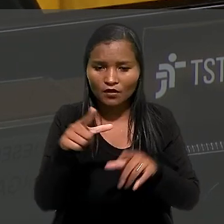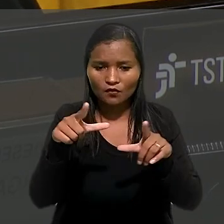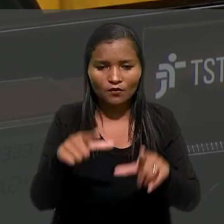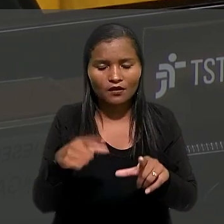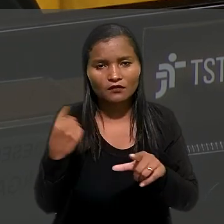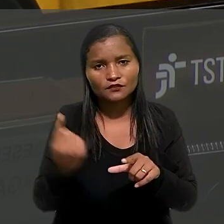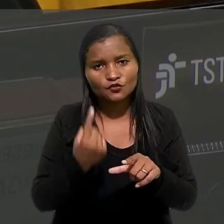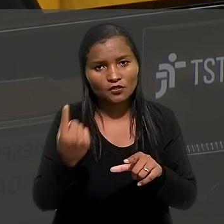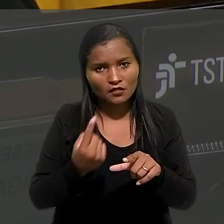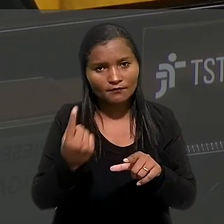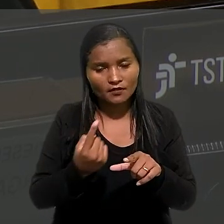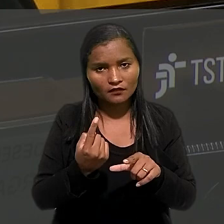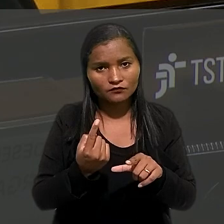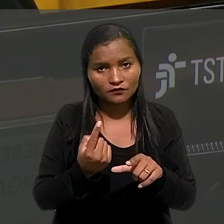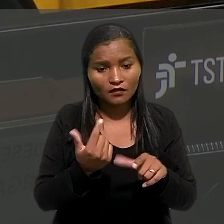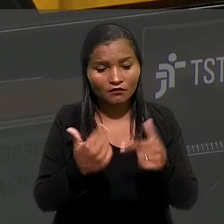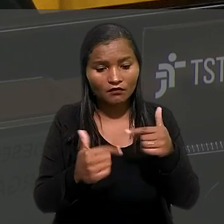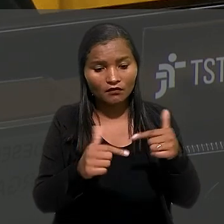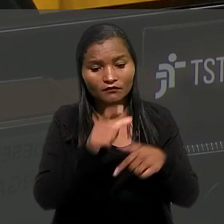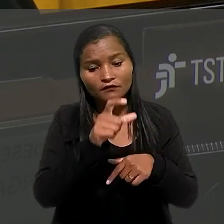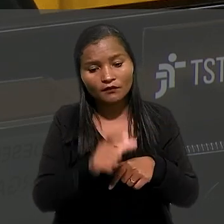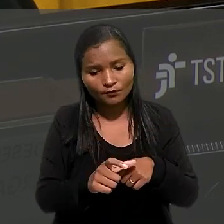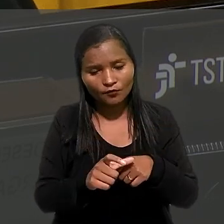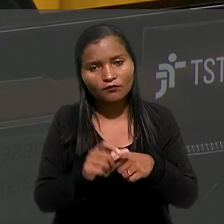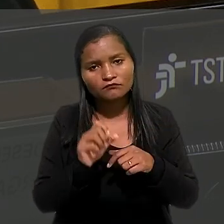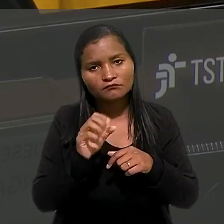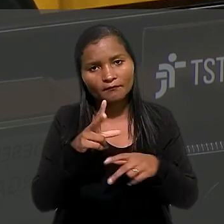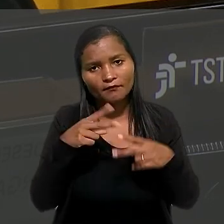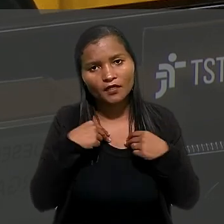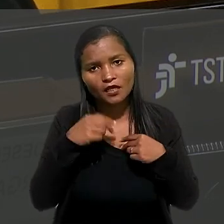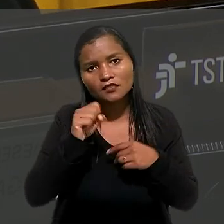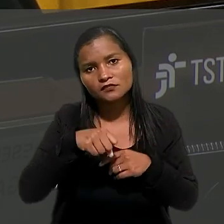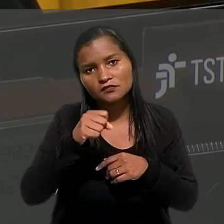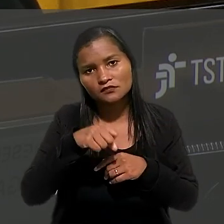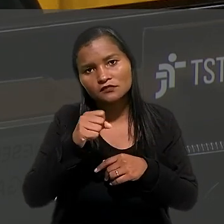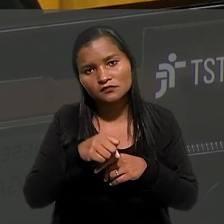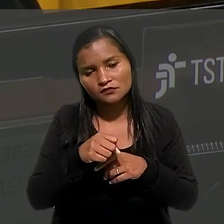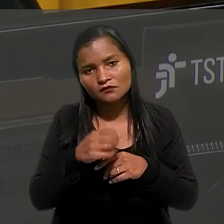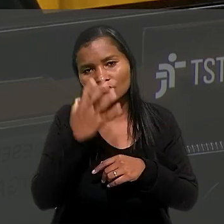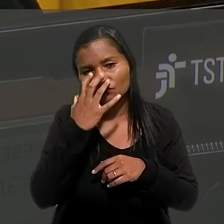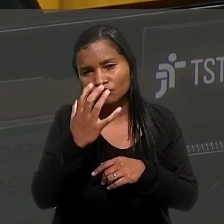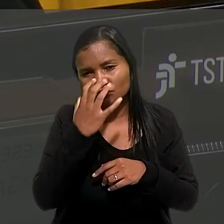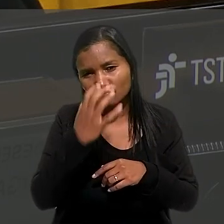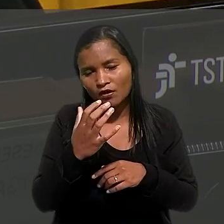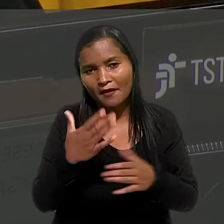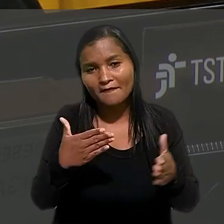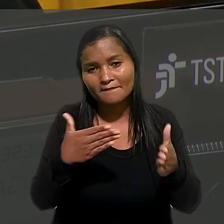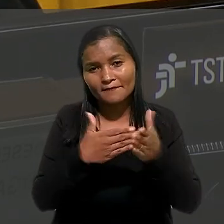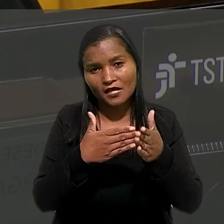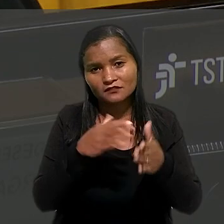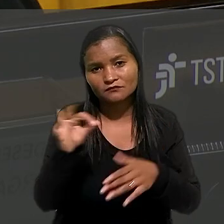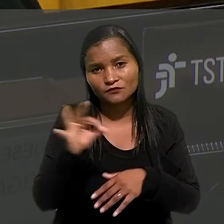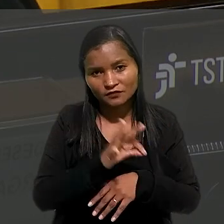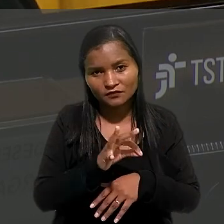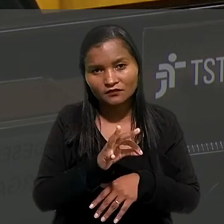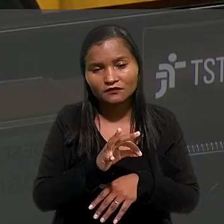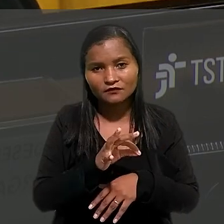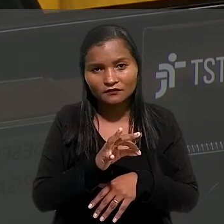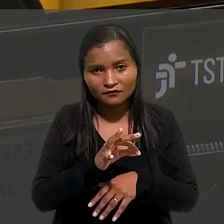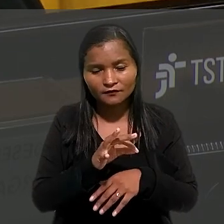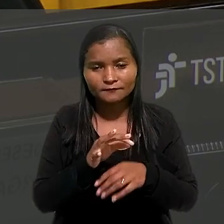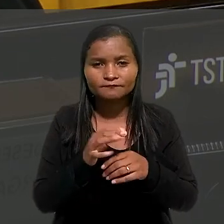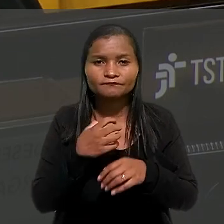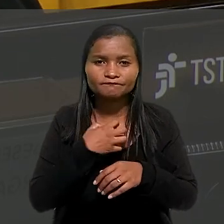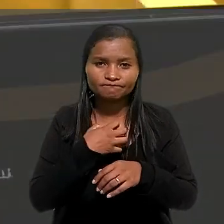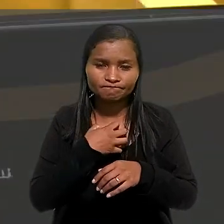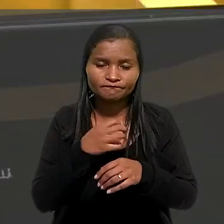de isolamento, o trabalhador faz jus ao adicional de insalubridade em grau máximo. São precedentes da SBDI 1